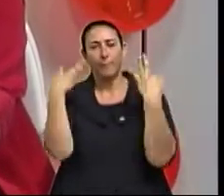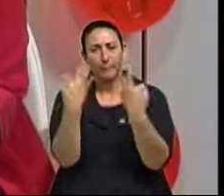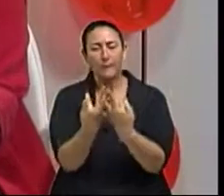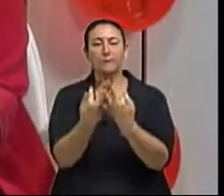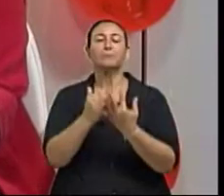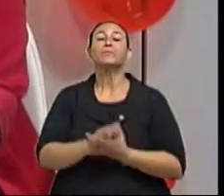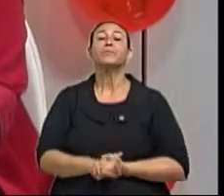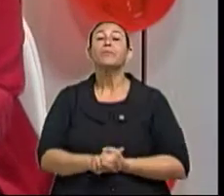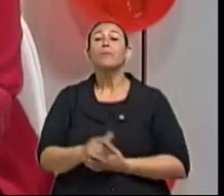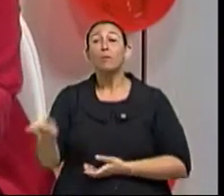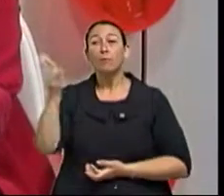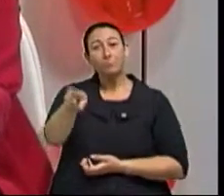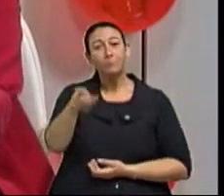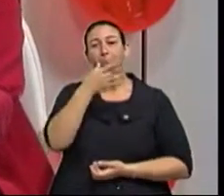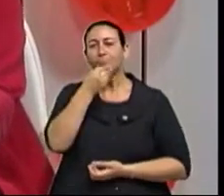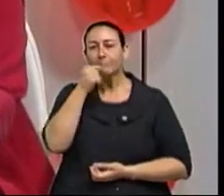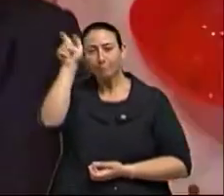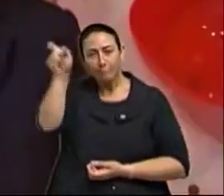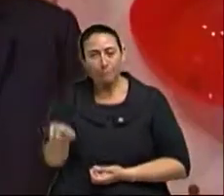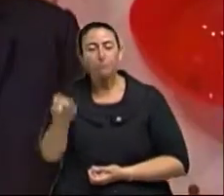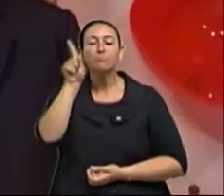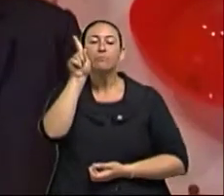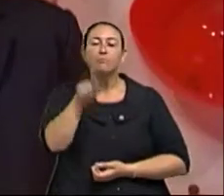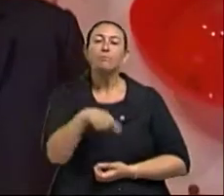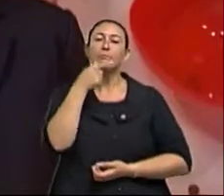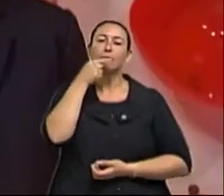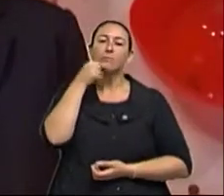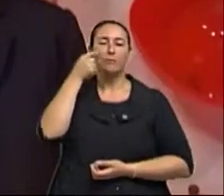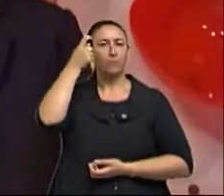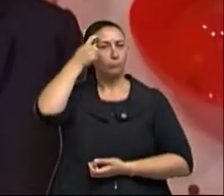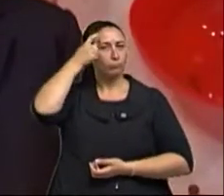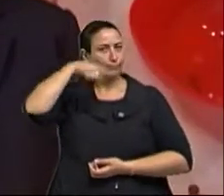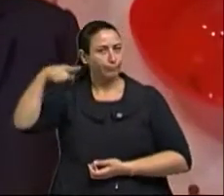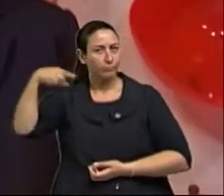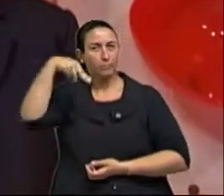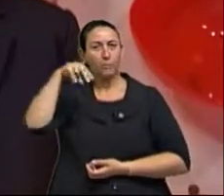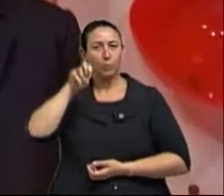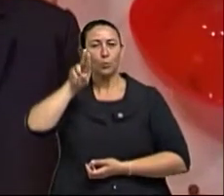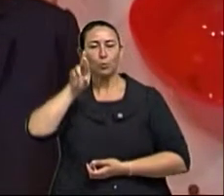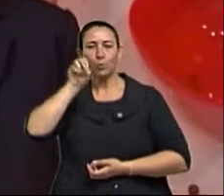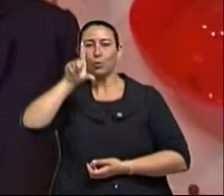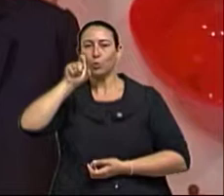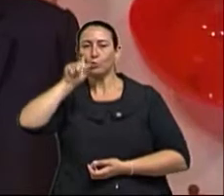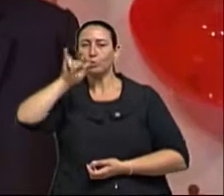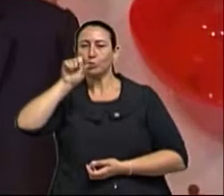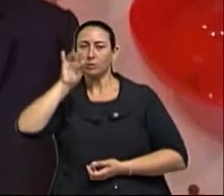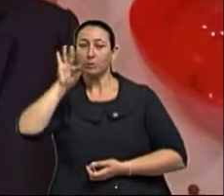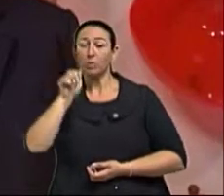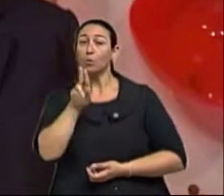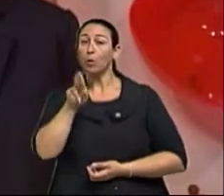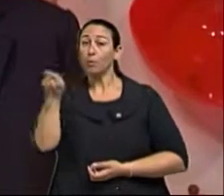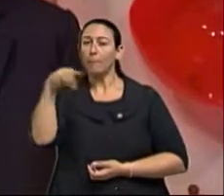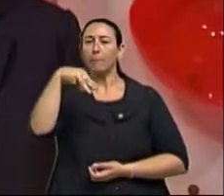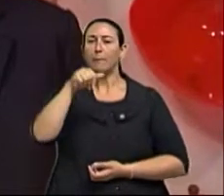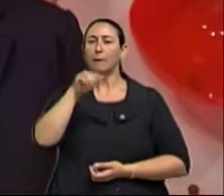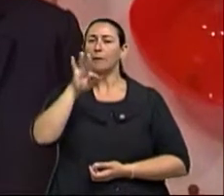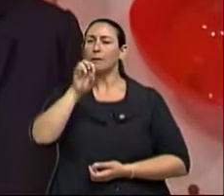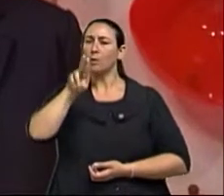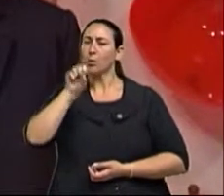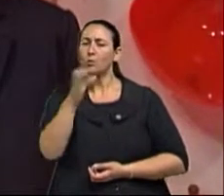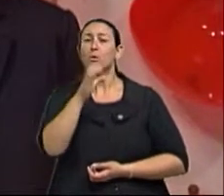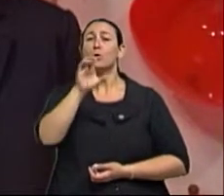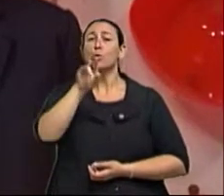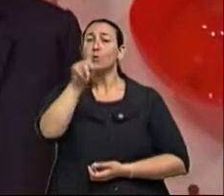da URGS. Também está conosco o médico neurologista e geriatra do Hospital de Clínicas de Porto Alegre, Matheus Roriz Cruz,